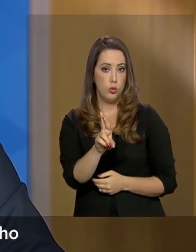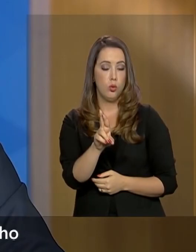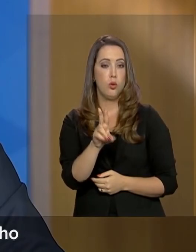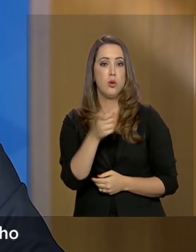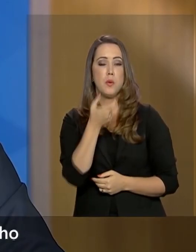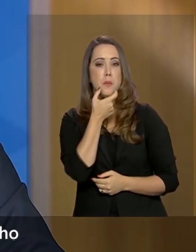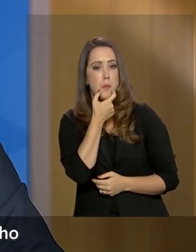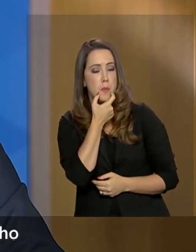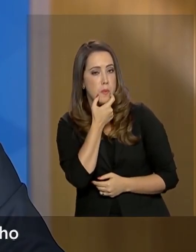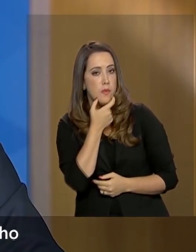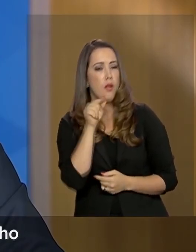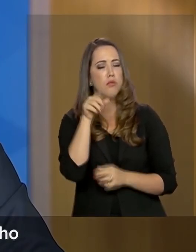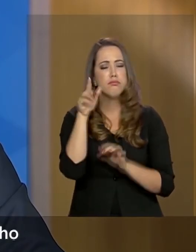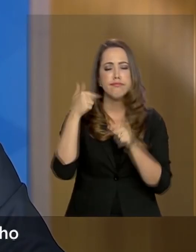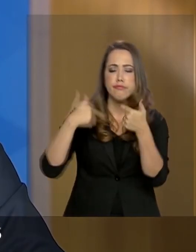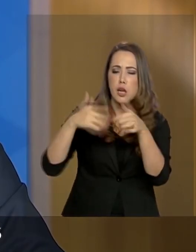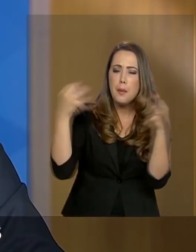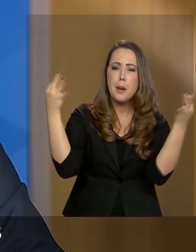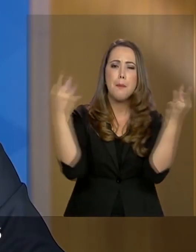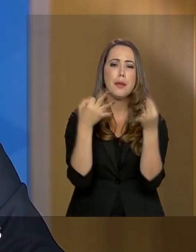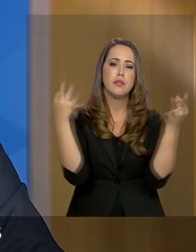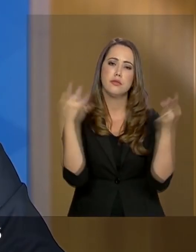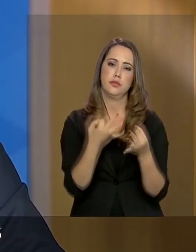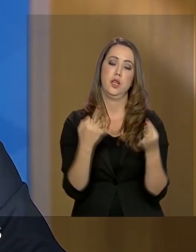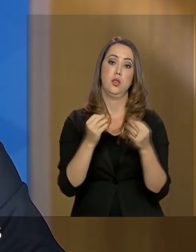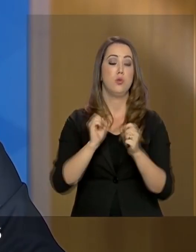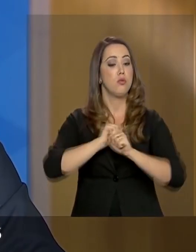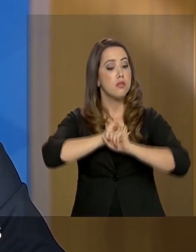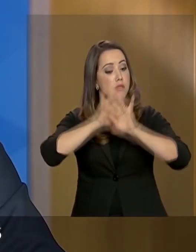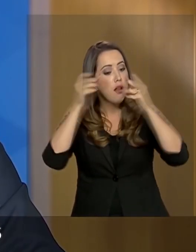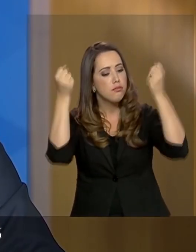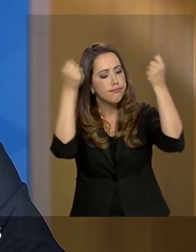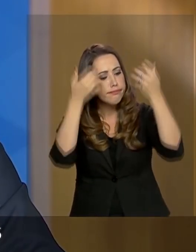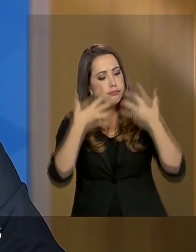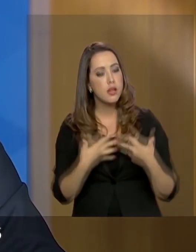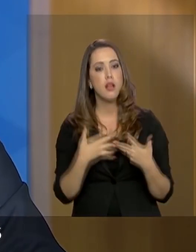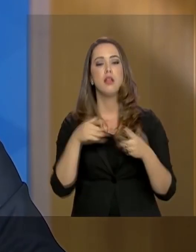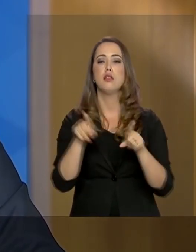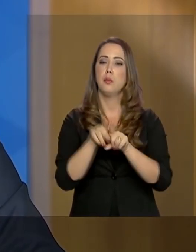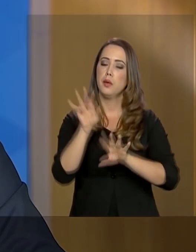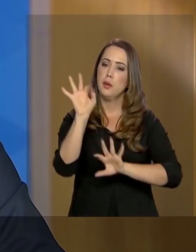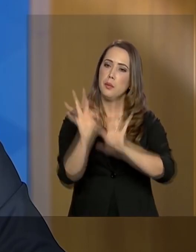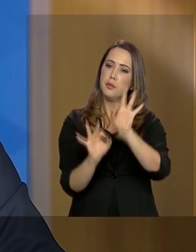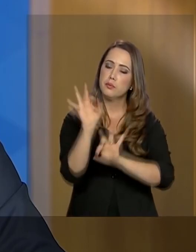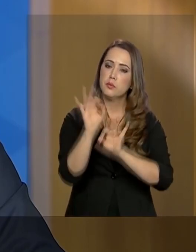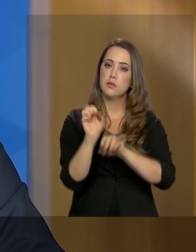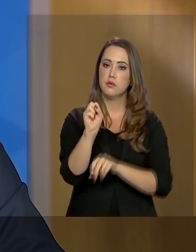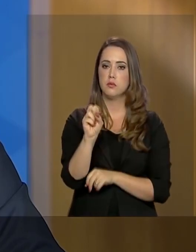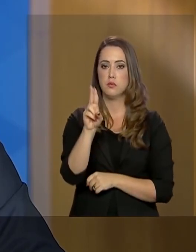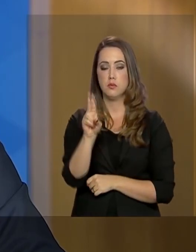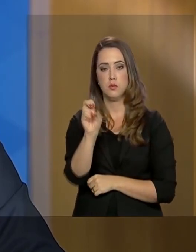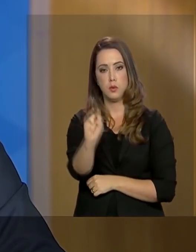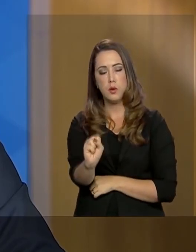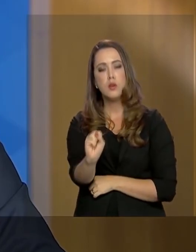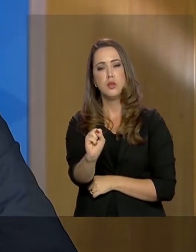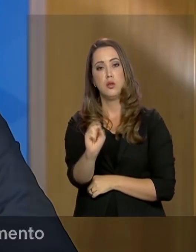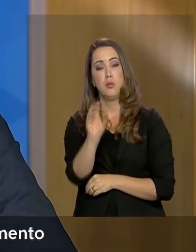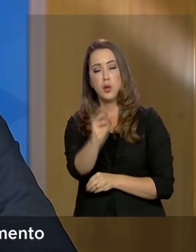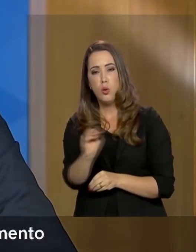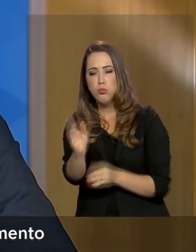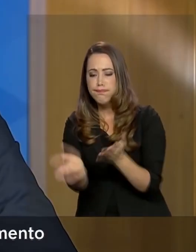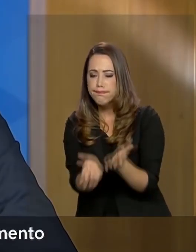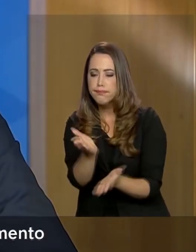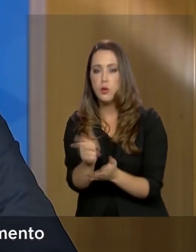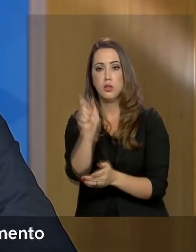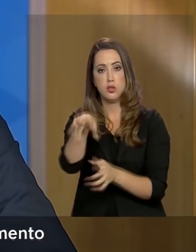prefeitos lesando a nação, impedindo o trabalhador de ganhar o seu pão, colocando guarda municipal. É porque eu não posso mostrar as imagens aqui,